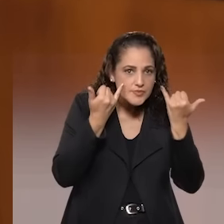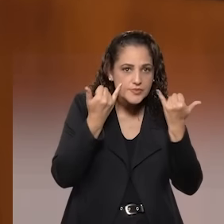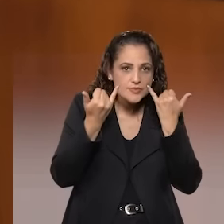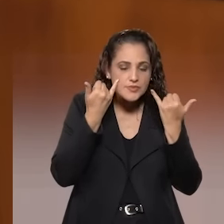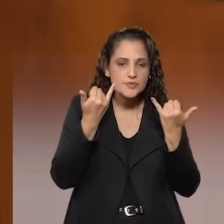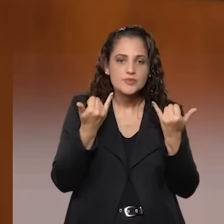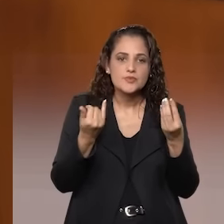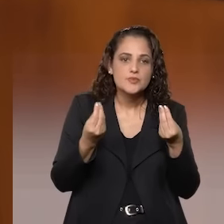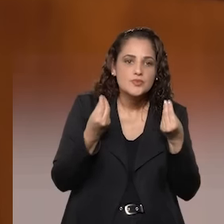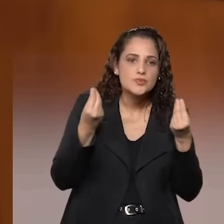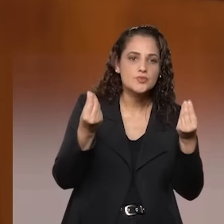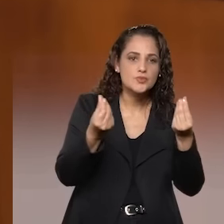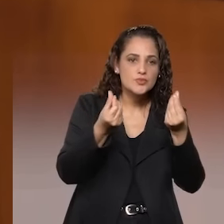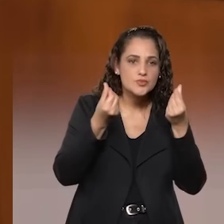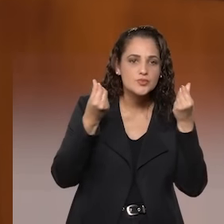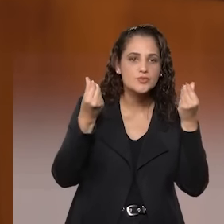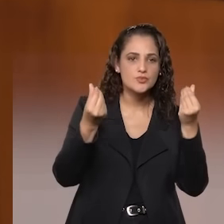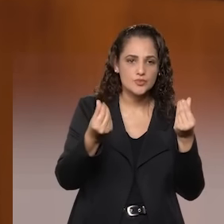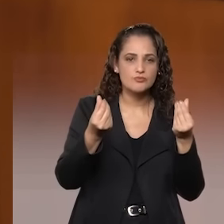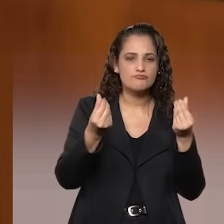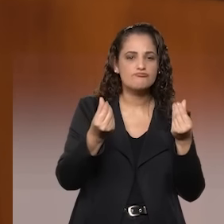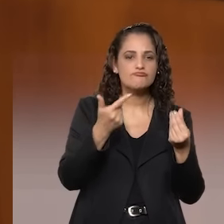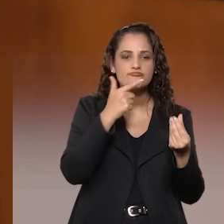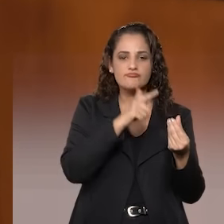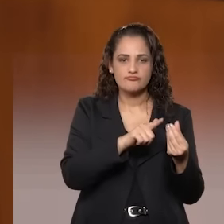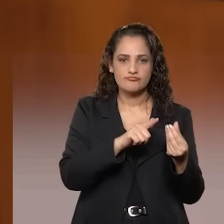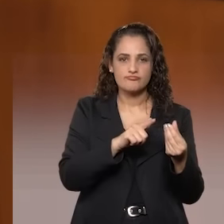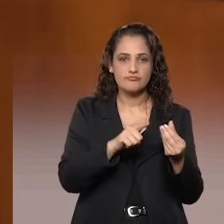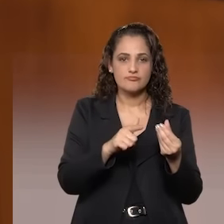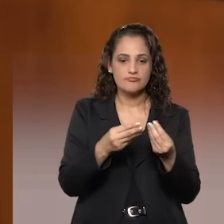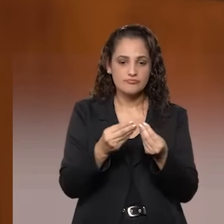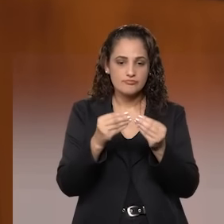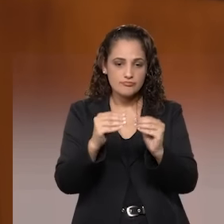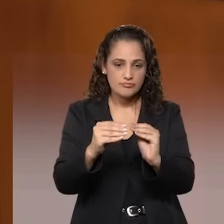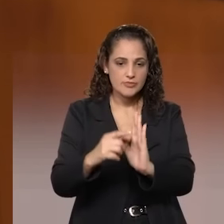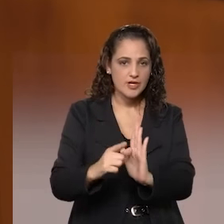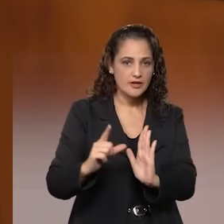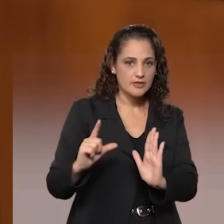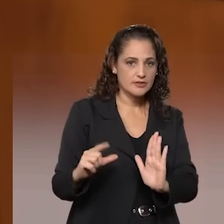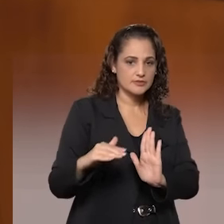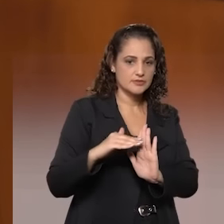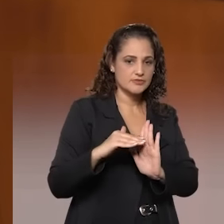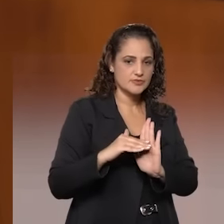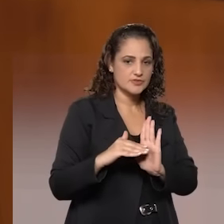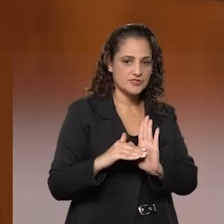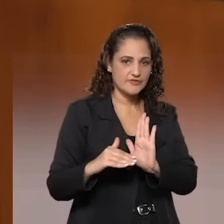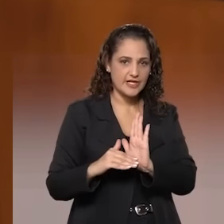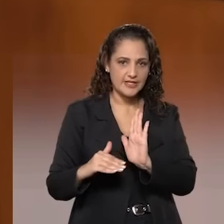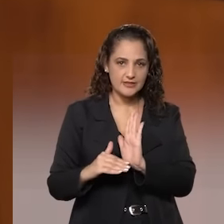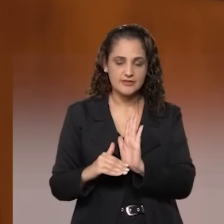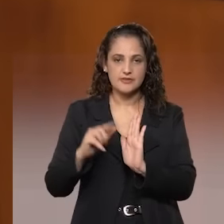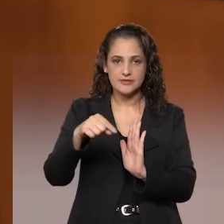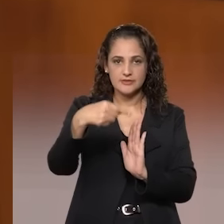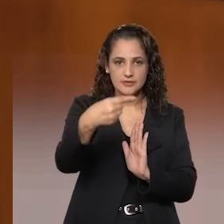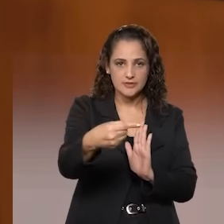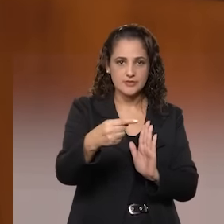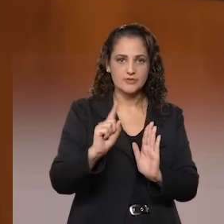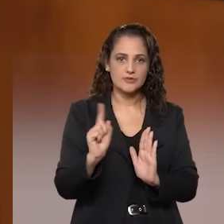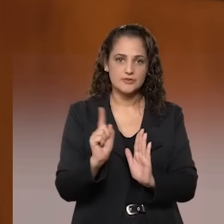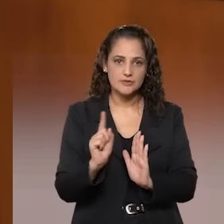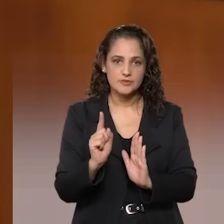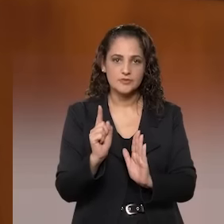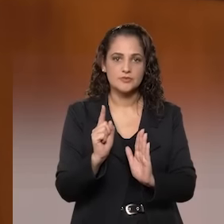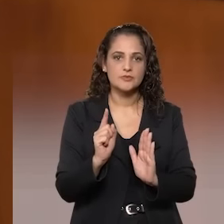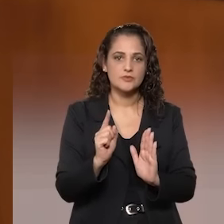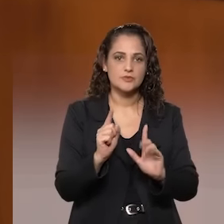implantação dos programas e depois usar indicadores indicadores não financeiros nós podemos ter